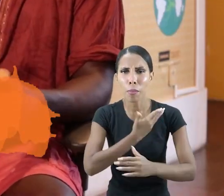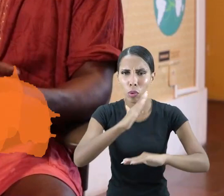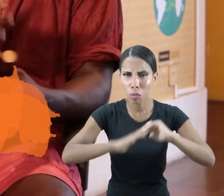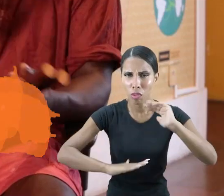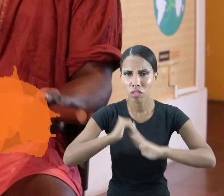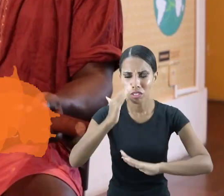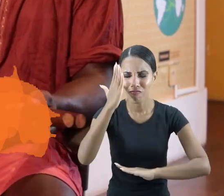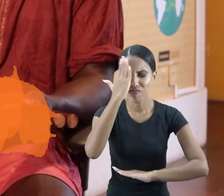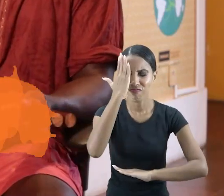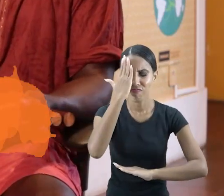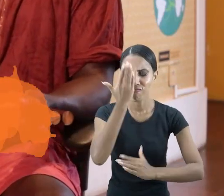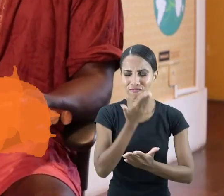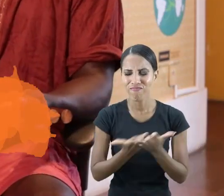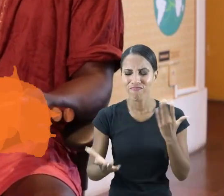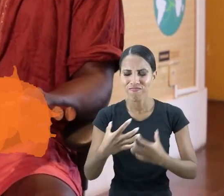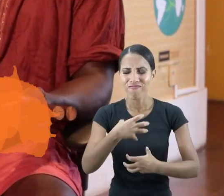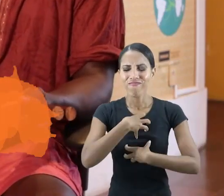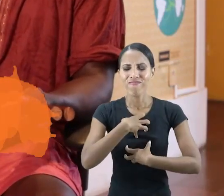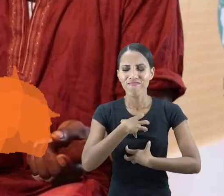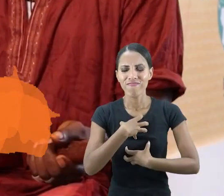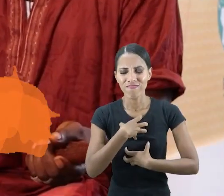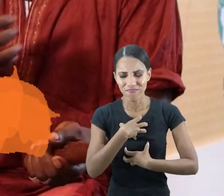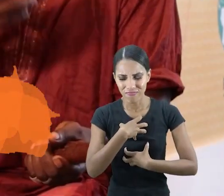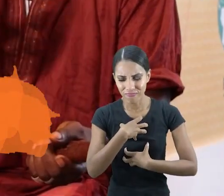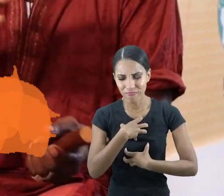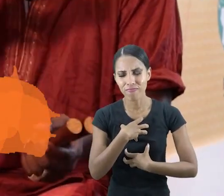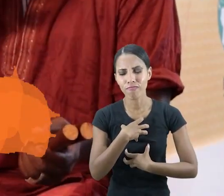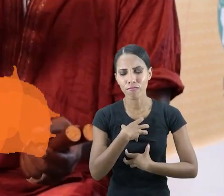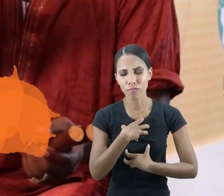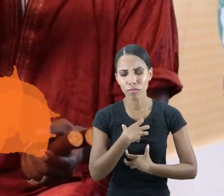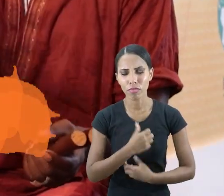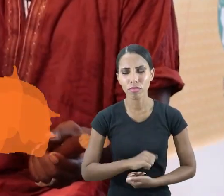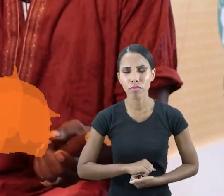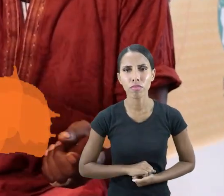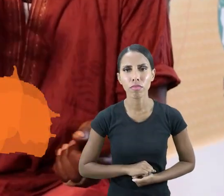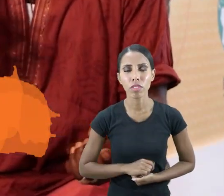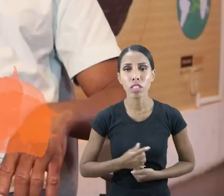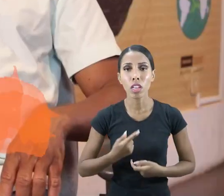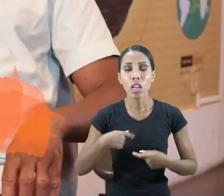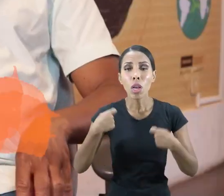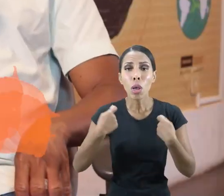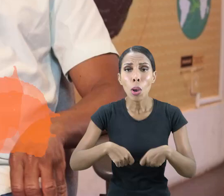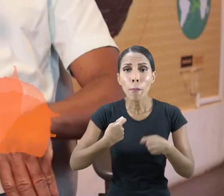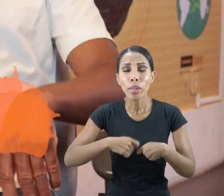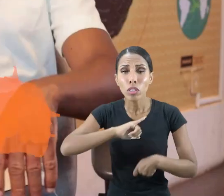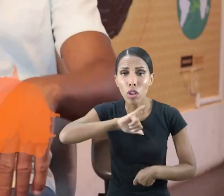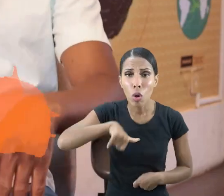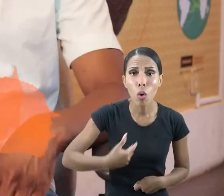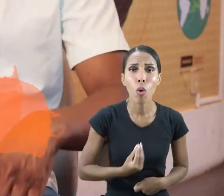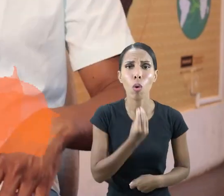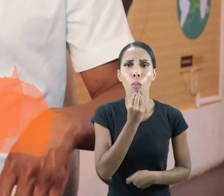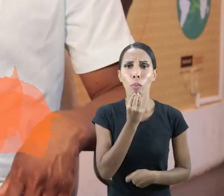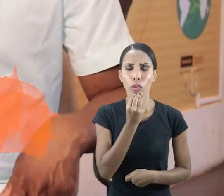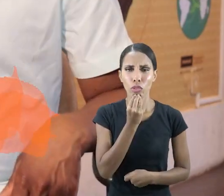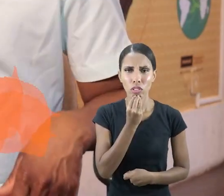é aprender, entende? Aprender sem fronteira. Trago-lhe